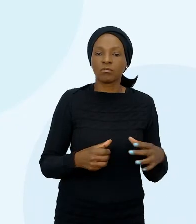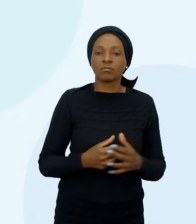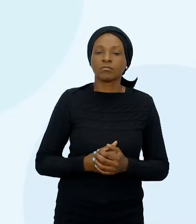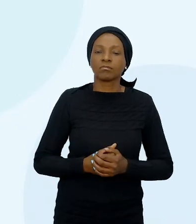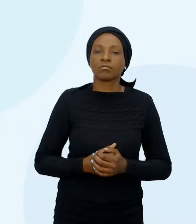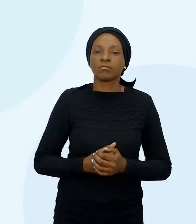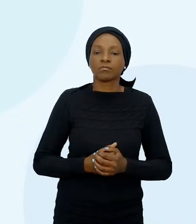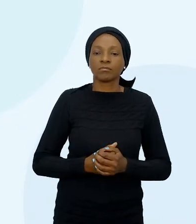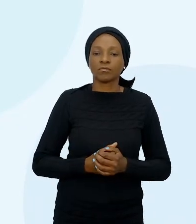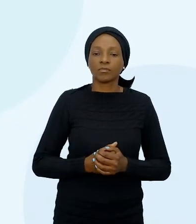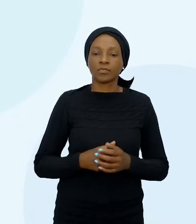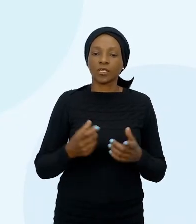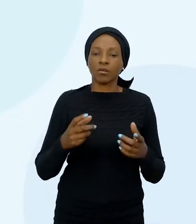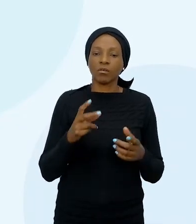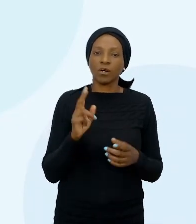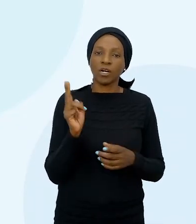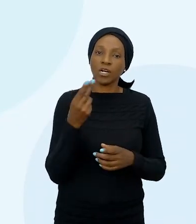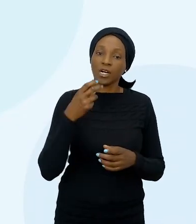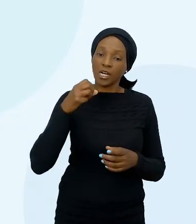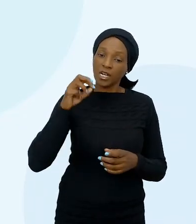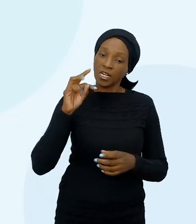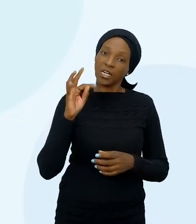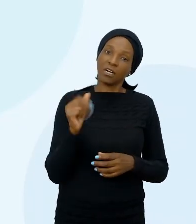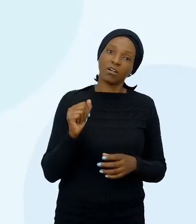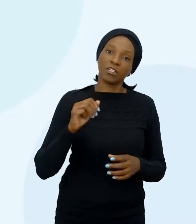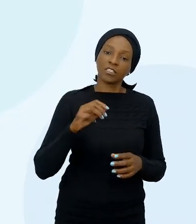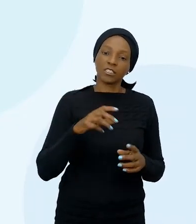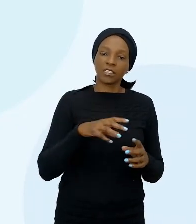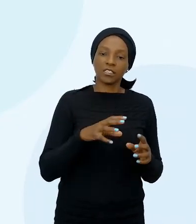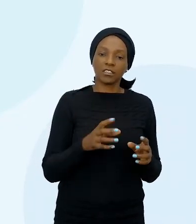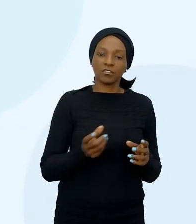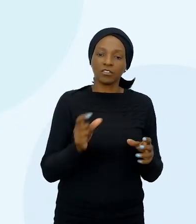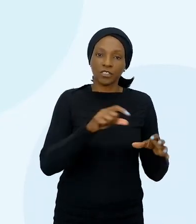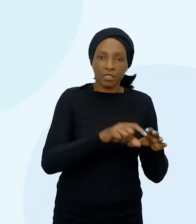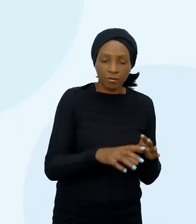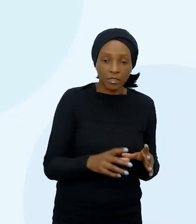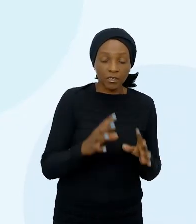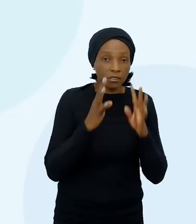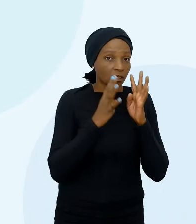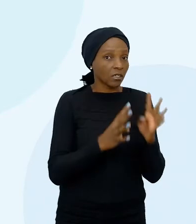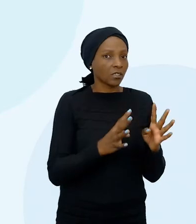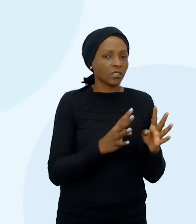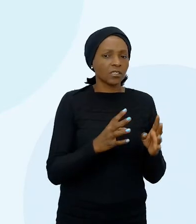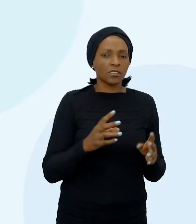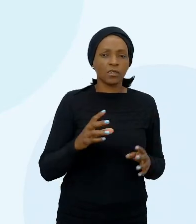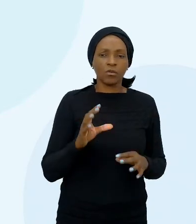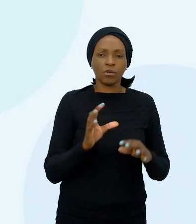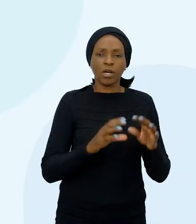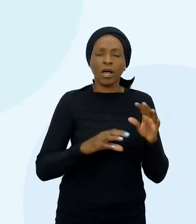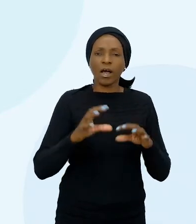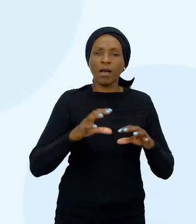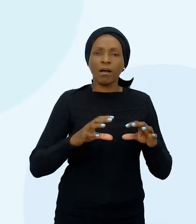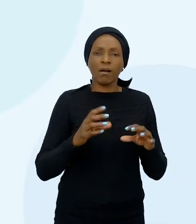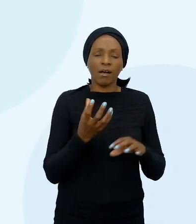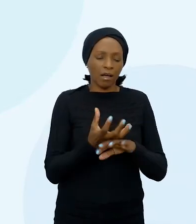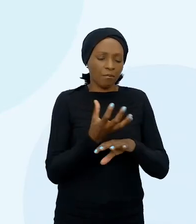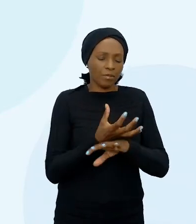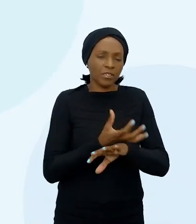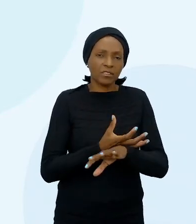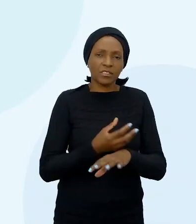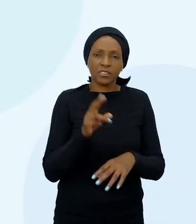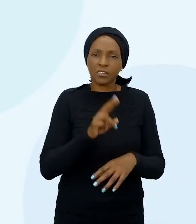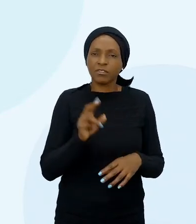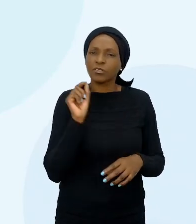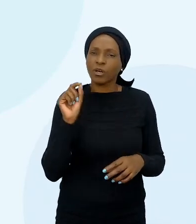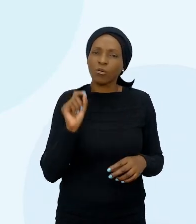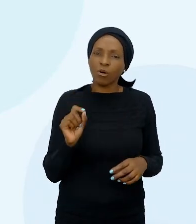assim, a sua horta, prestem atenção no tipo de planta que você vai utilizar e a época do ano, né? Quando você vai